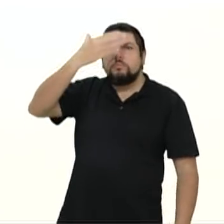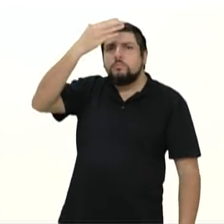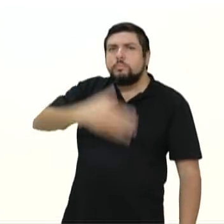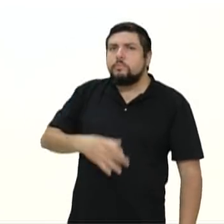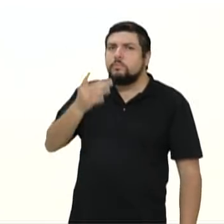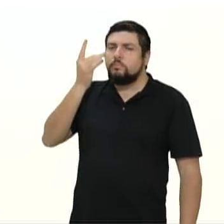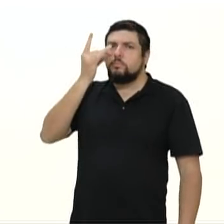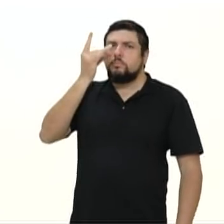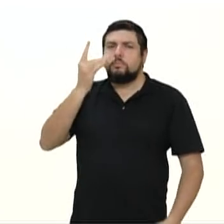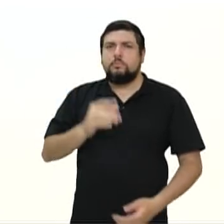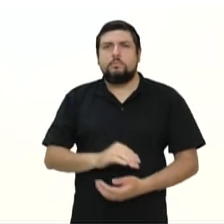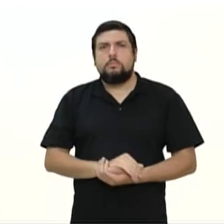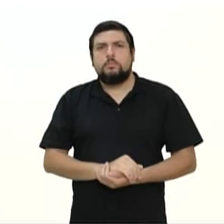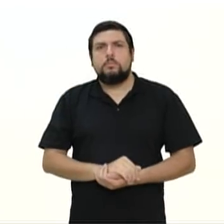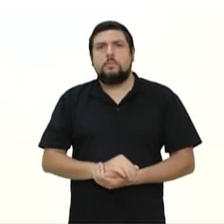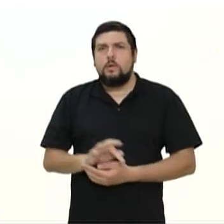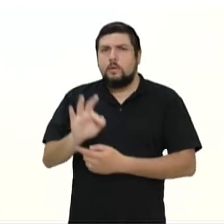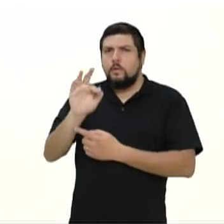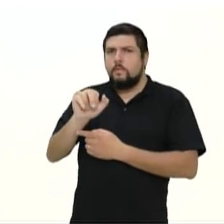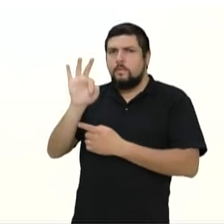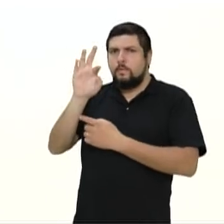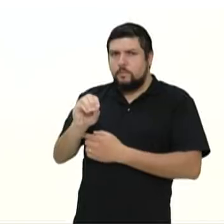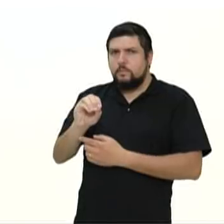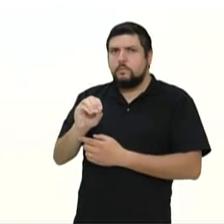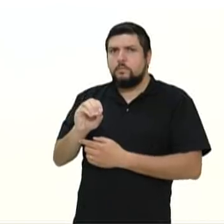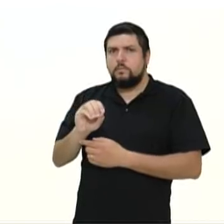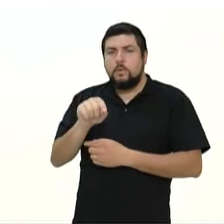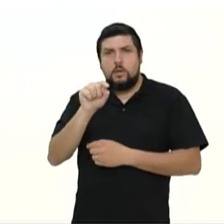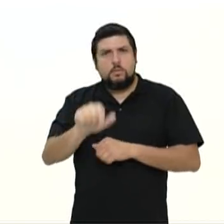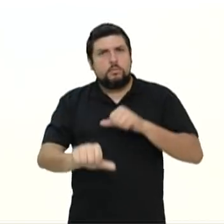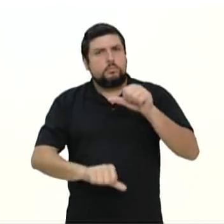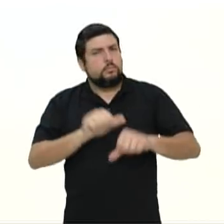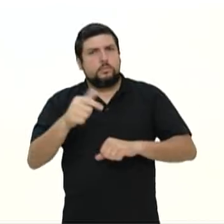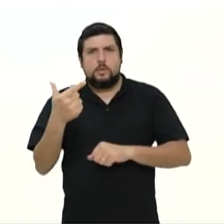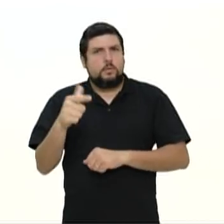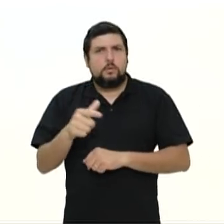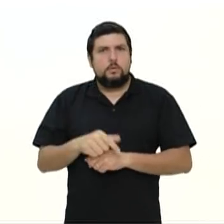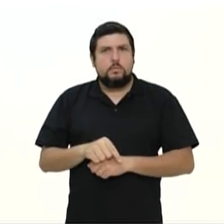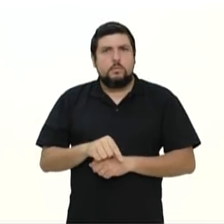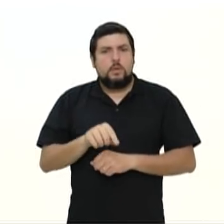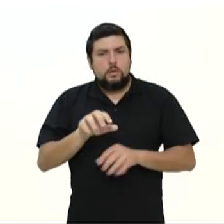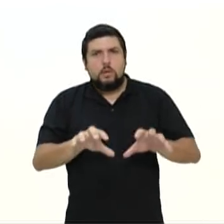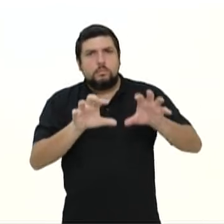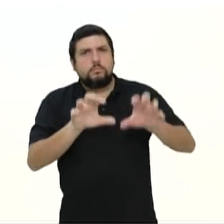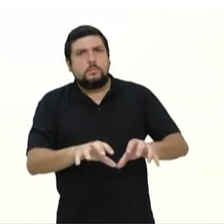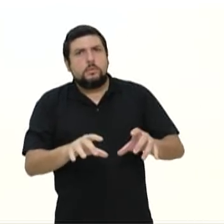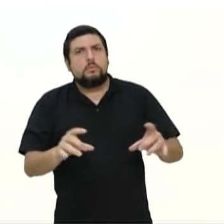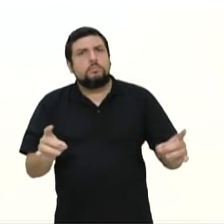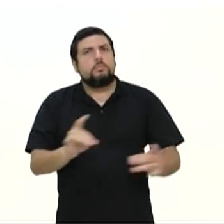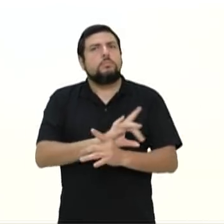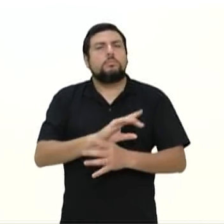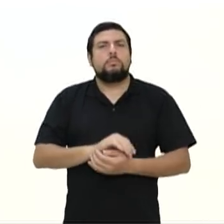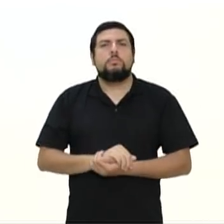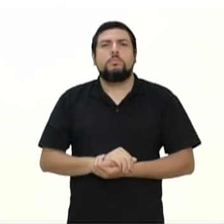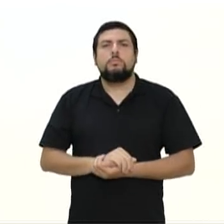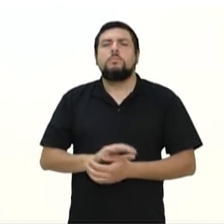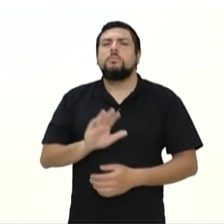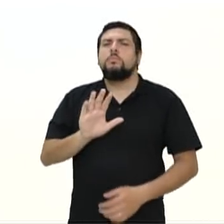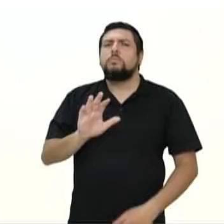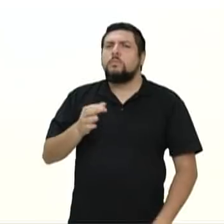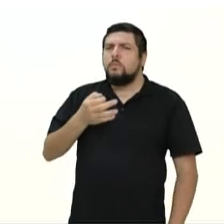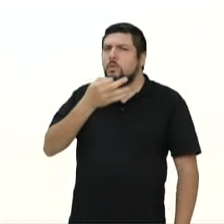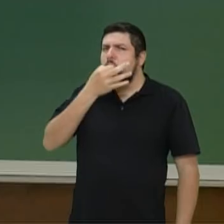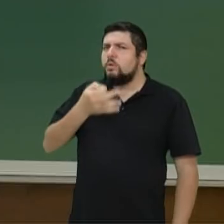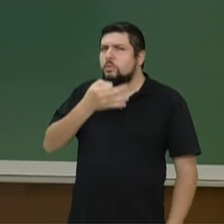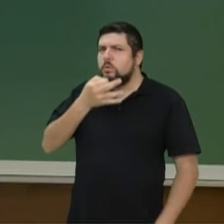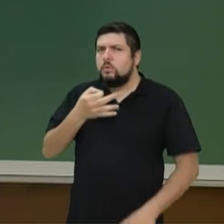é mesmo? É um fato, não tem mudança. É aquilo lá e ponto. E a opinião? O que vem a